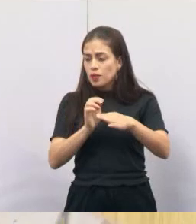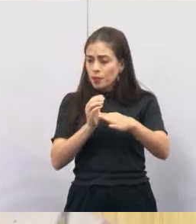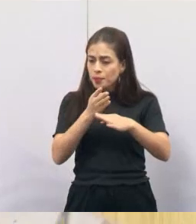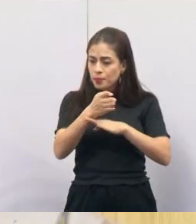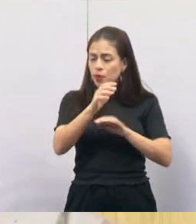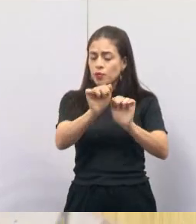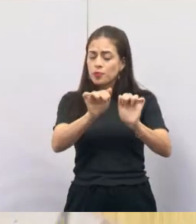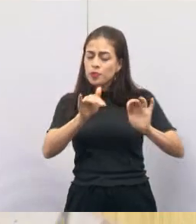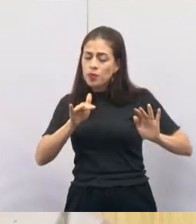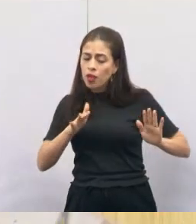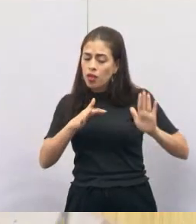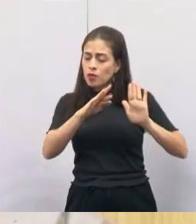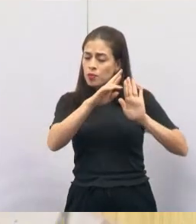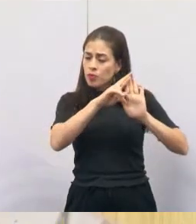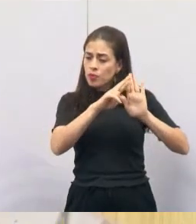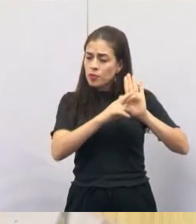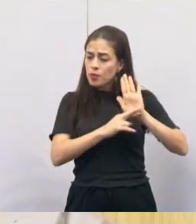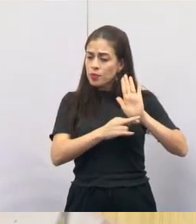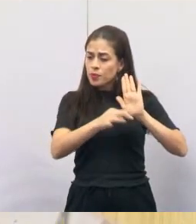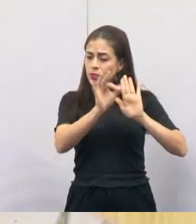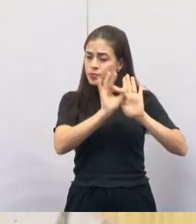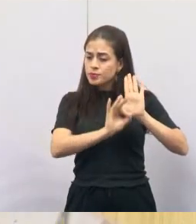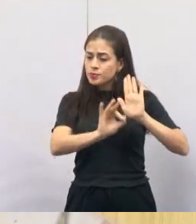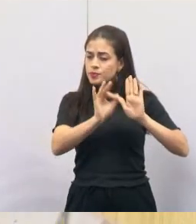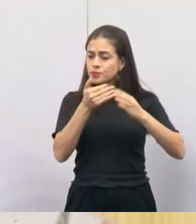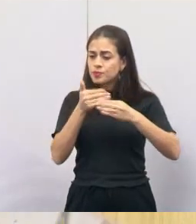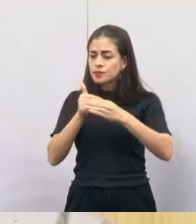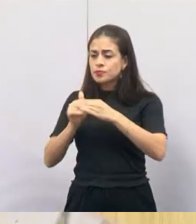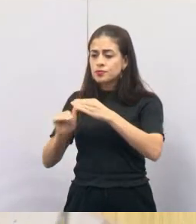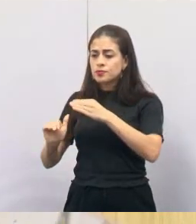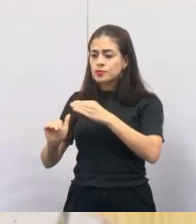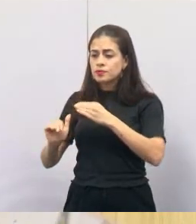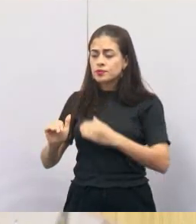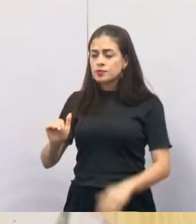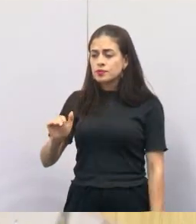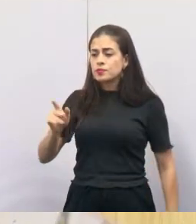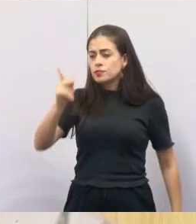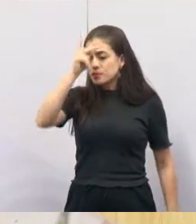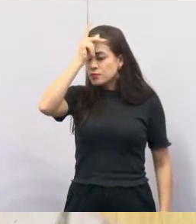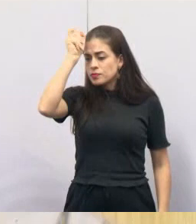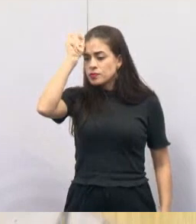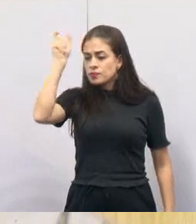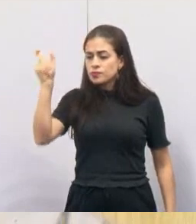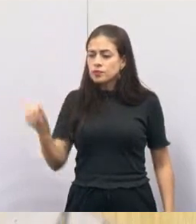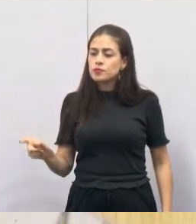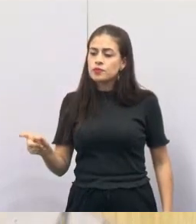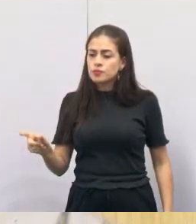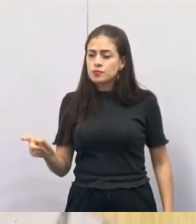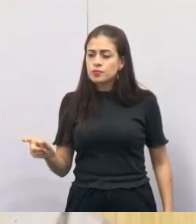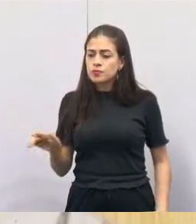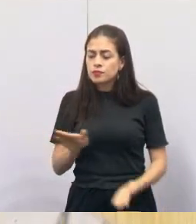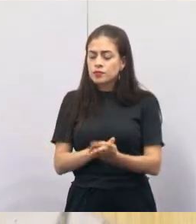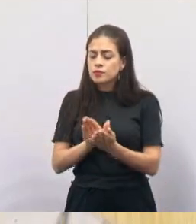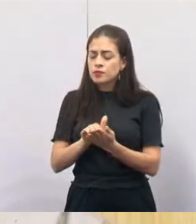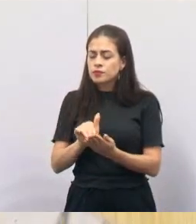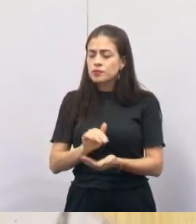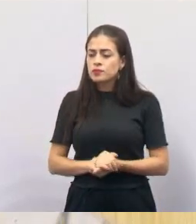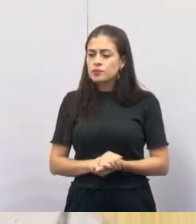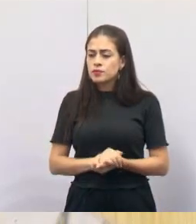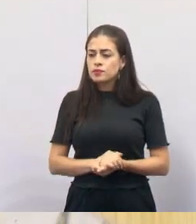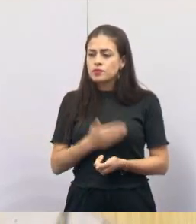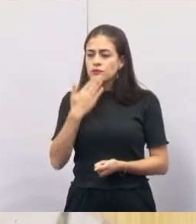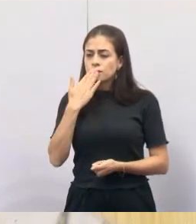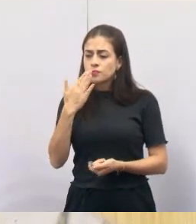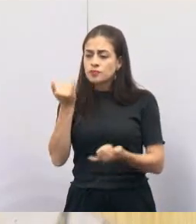pelo egrégio plenário, cumprindo as formalidades regimentais, se encaminhar ao senhor prefeito municipal de Jacareí o seguinte pedido